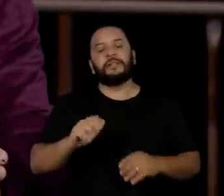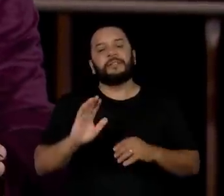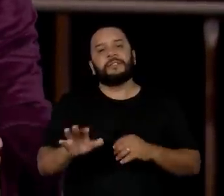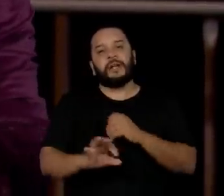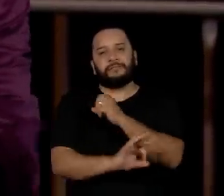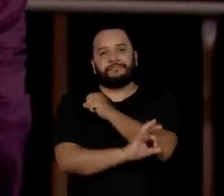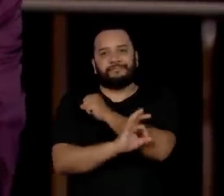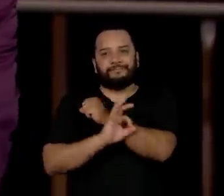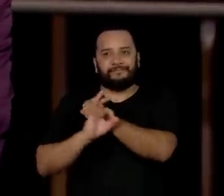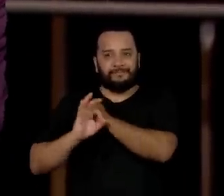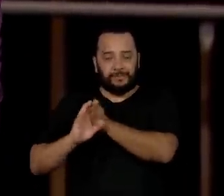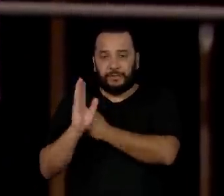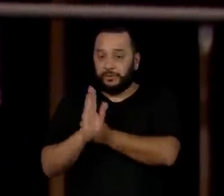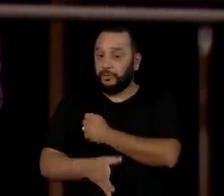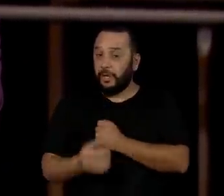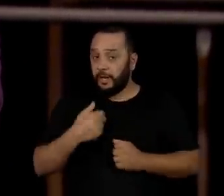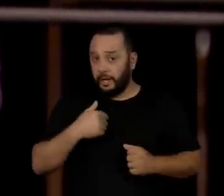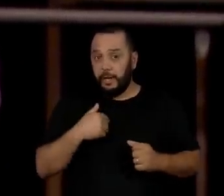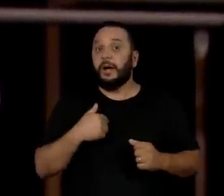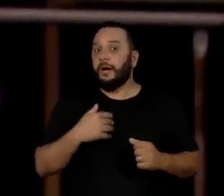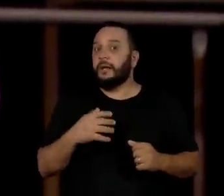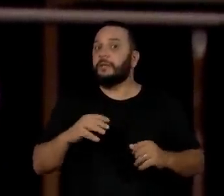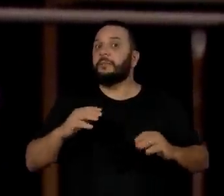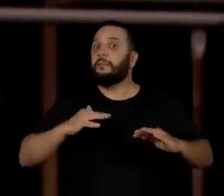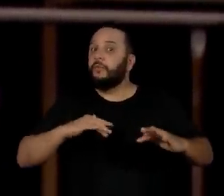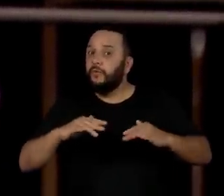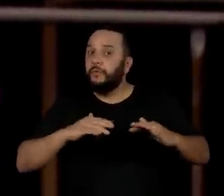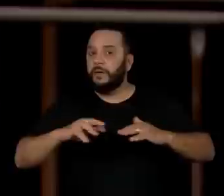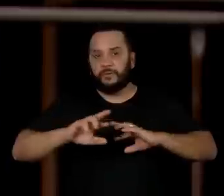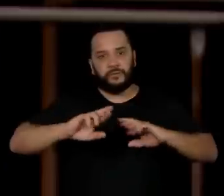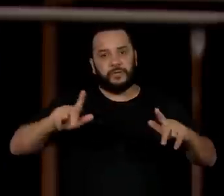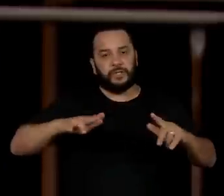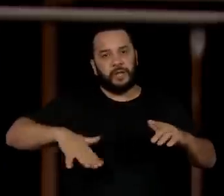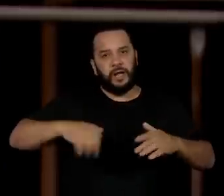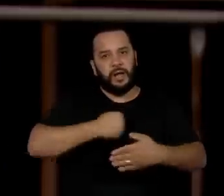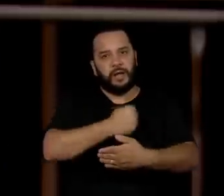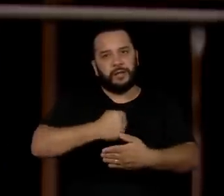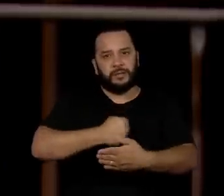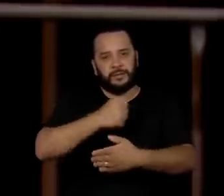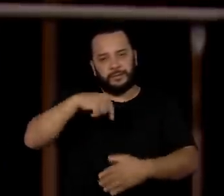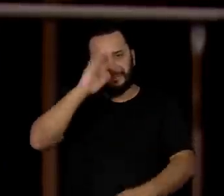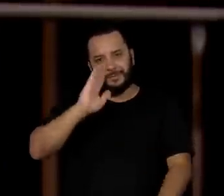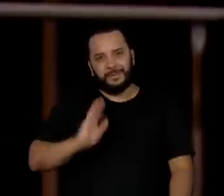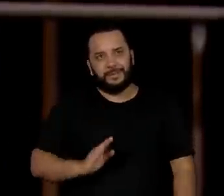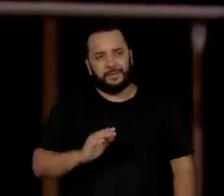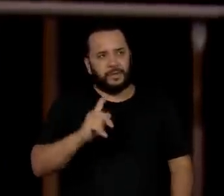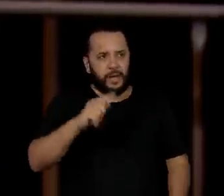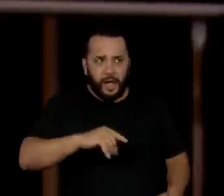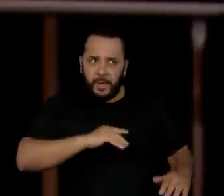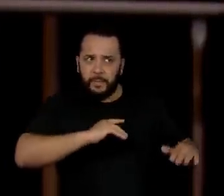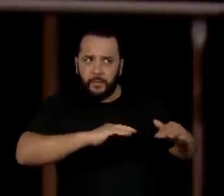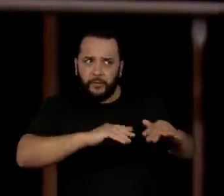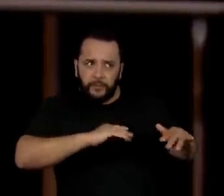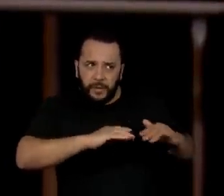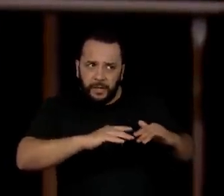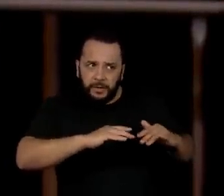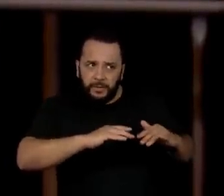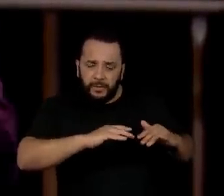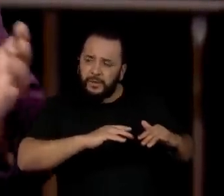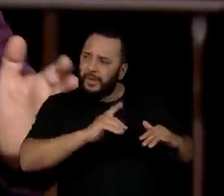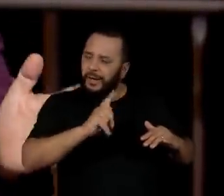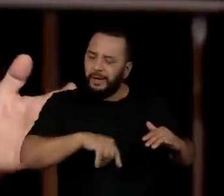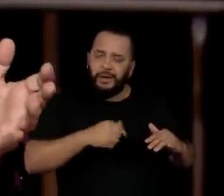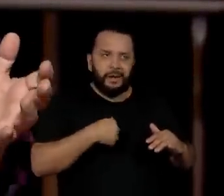diferente na gastronomia brasileira o Janaína eu posso chamar de movimento é